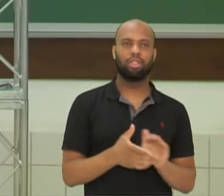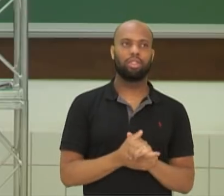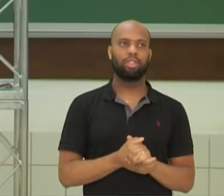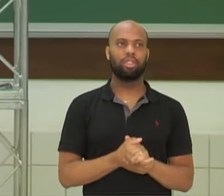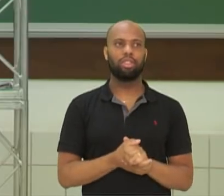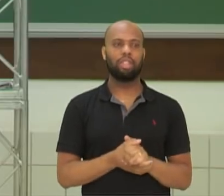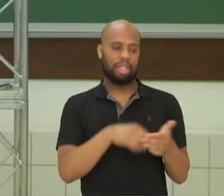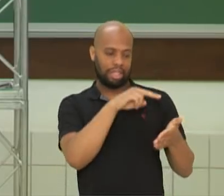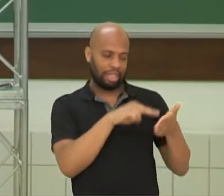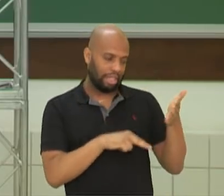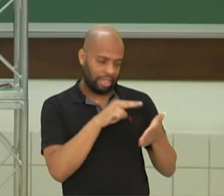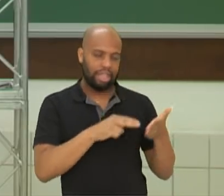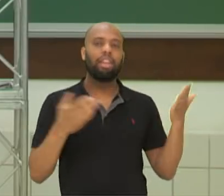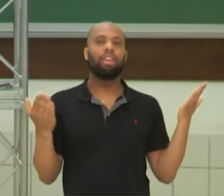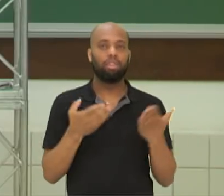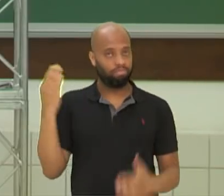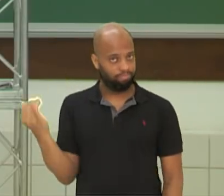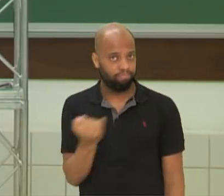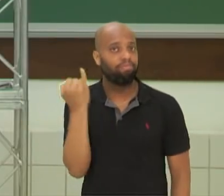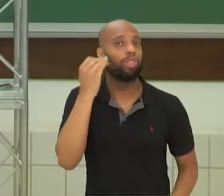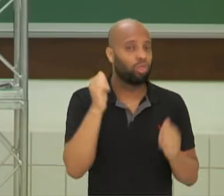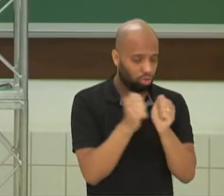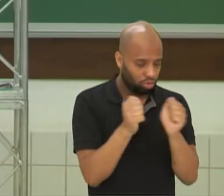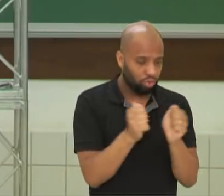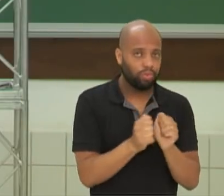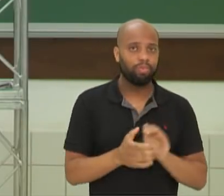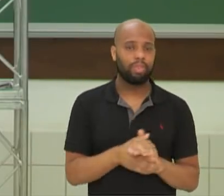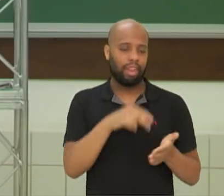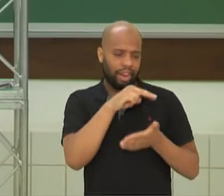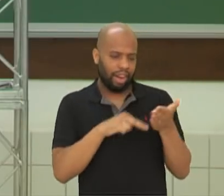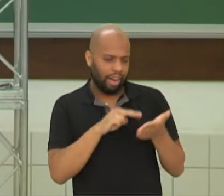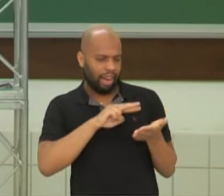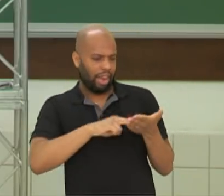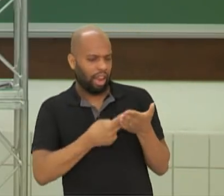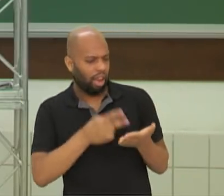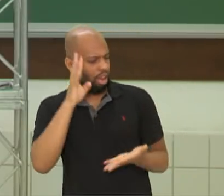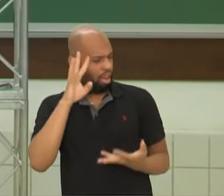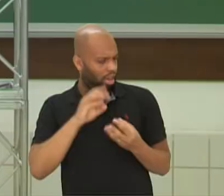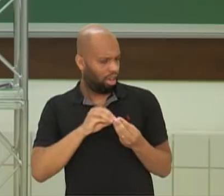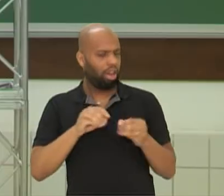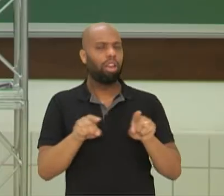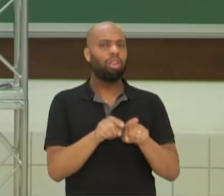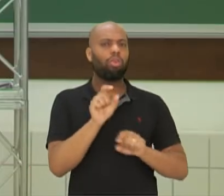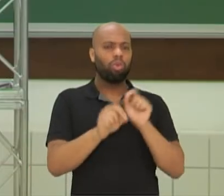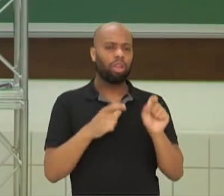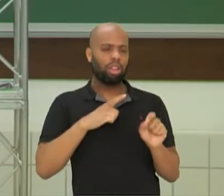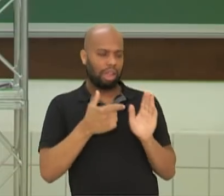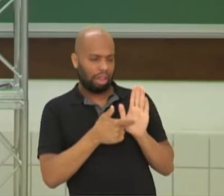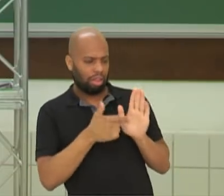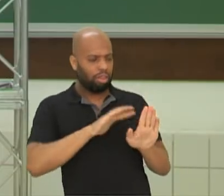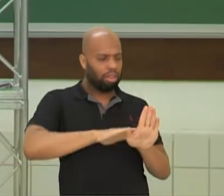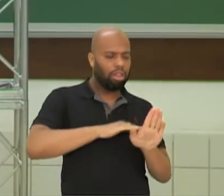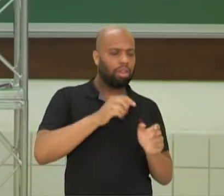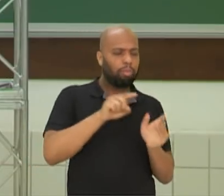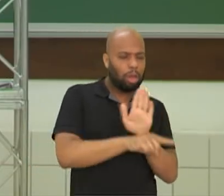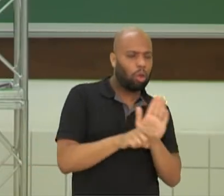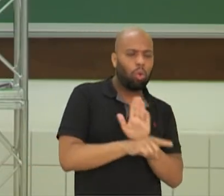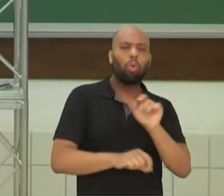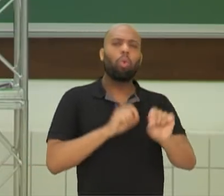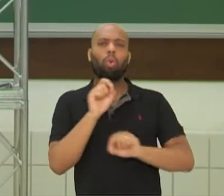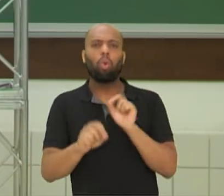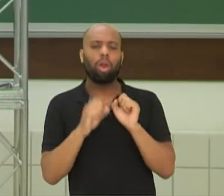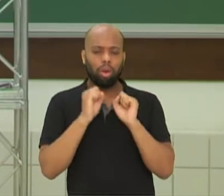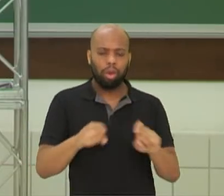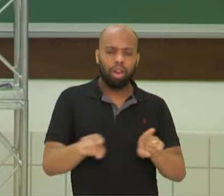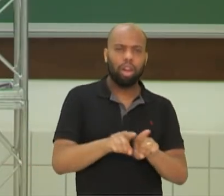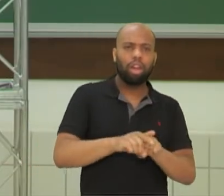assim, a leitura é muito importante nesse momento. Tá? A leitura, a interpretação, o que o exercício está perguntando. Você já pode